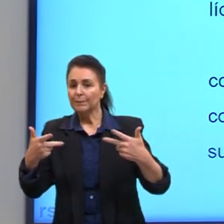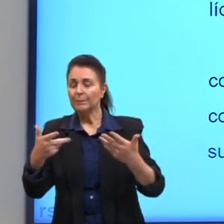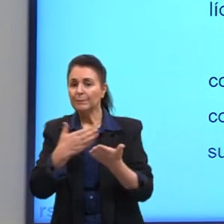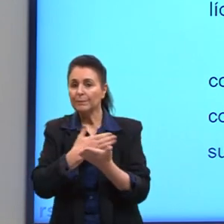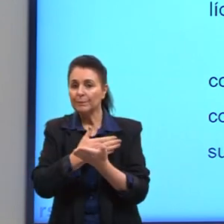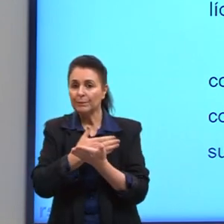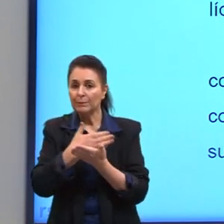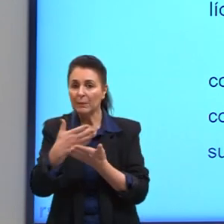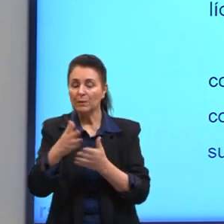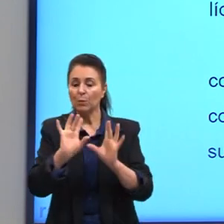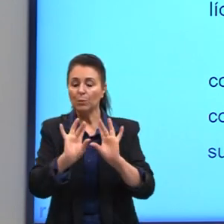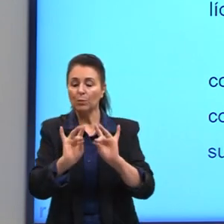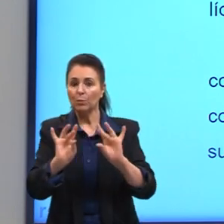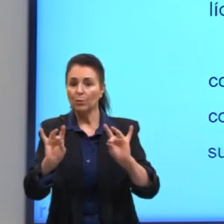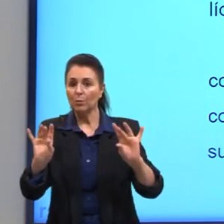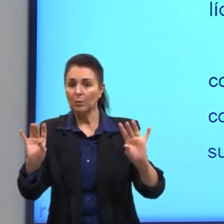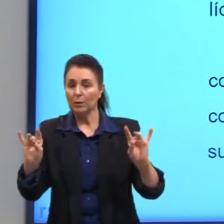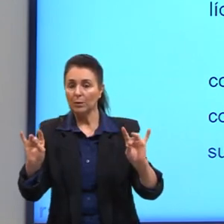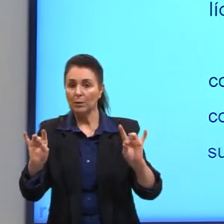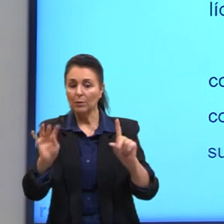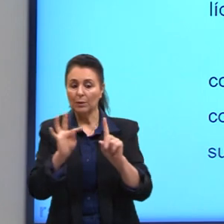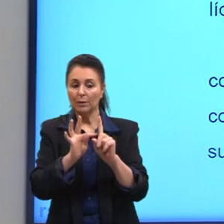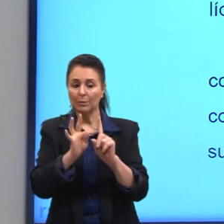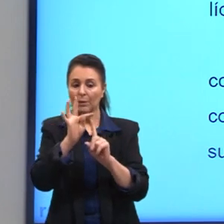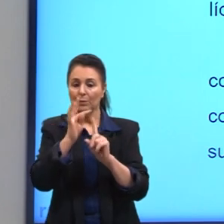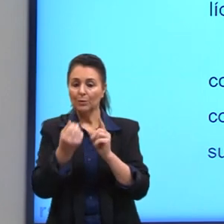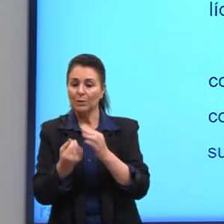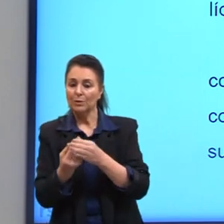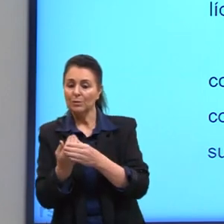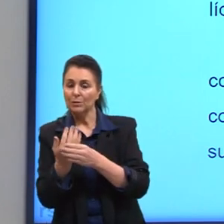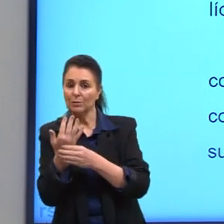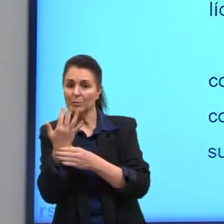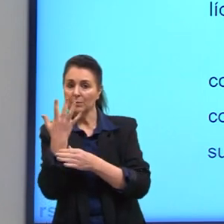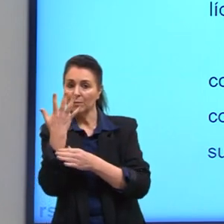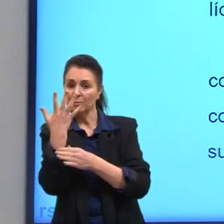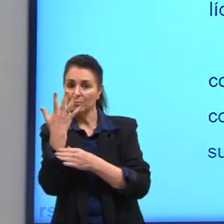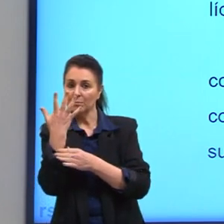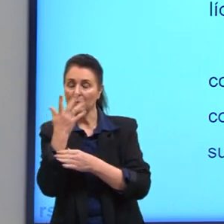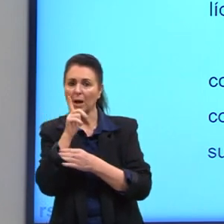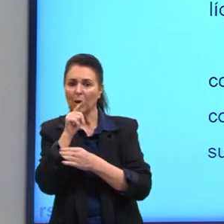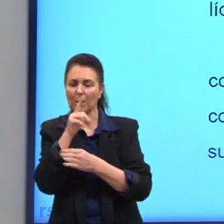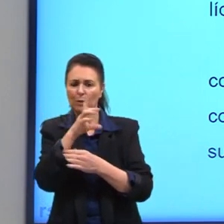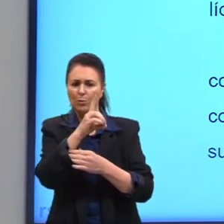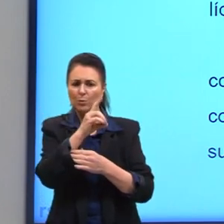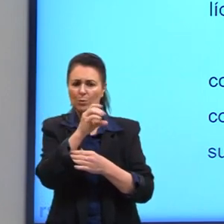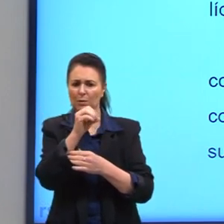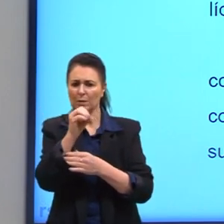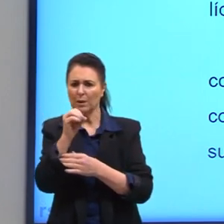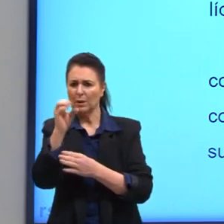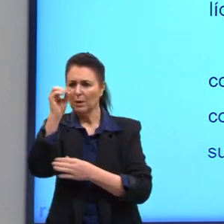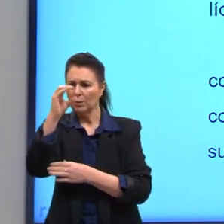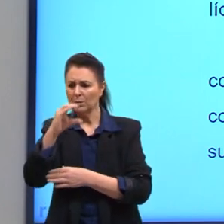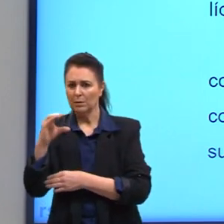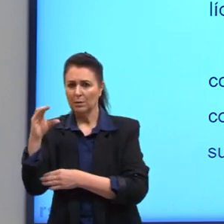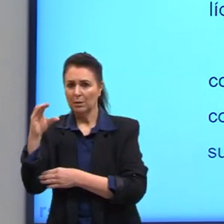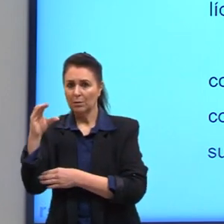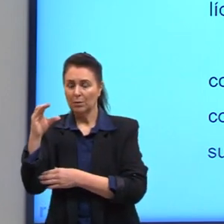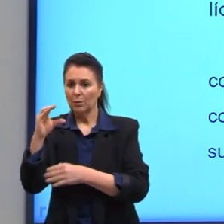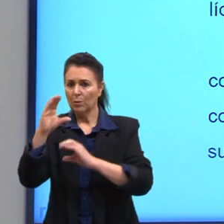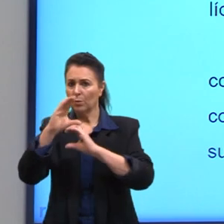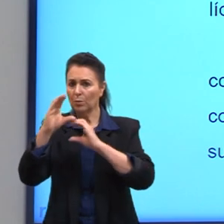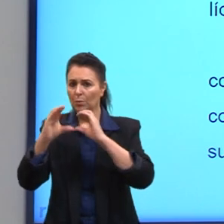quando os líquidos entram em temperatura de ebulição no caso da água 100 graus celsius os compostos